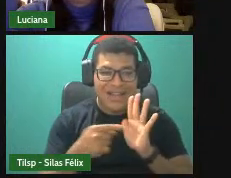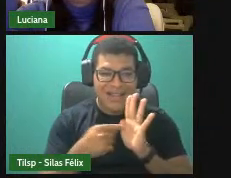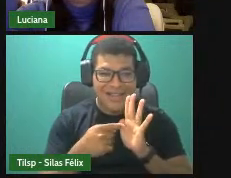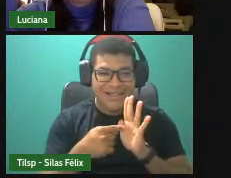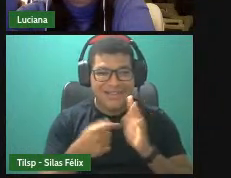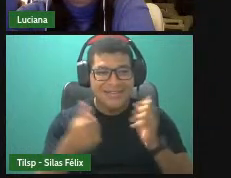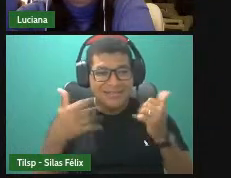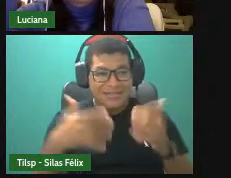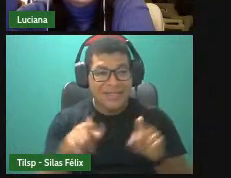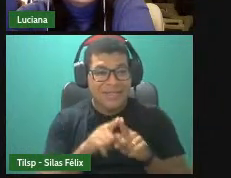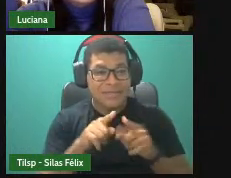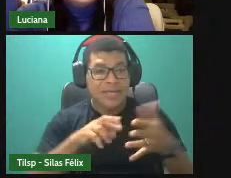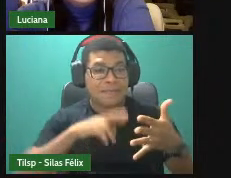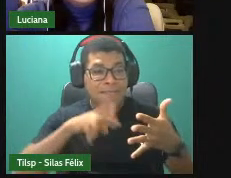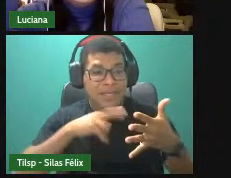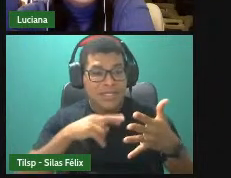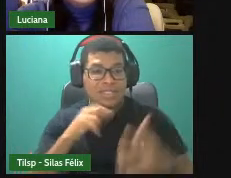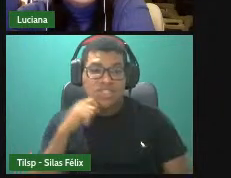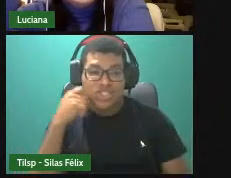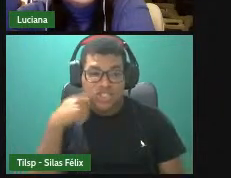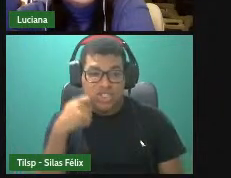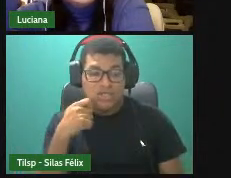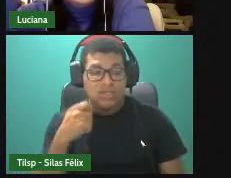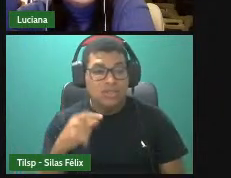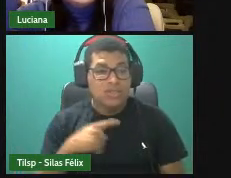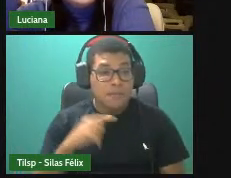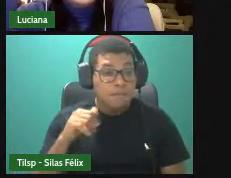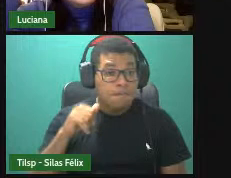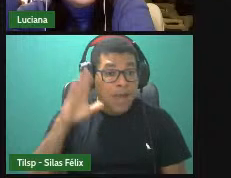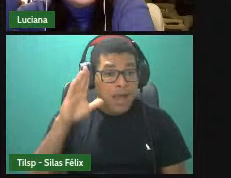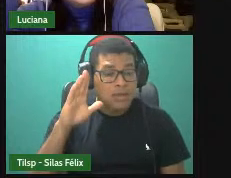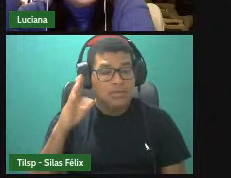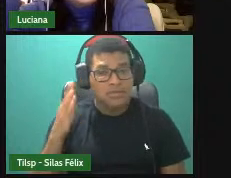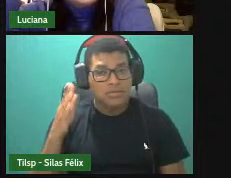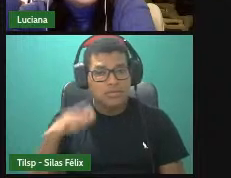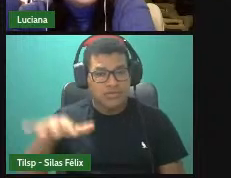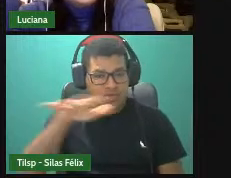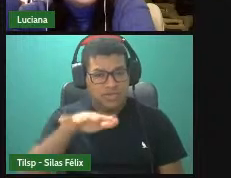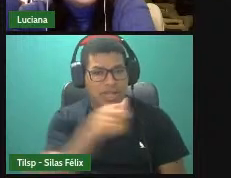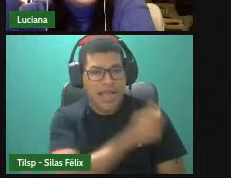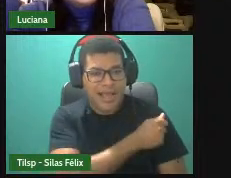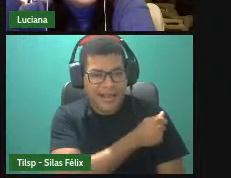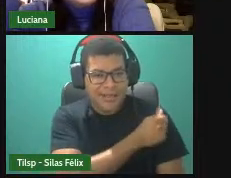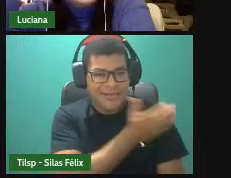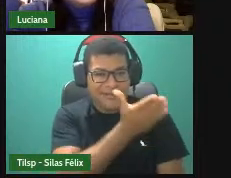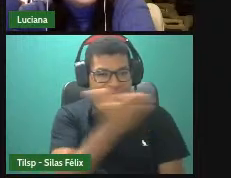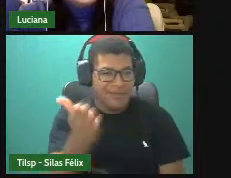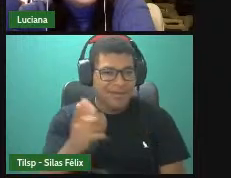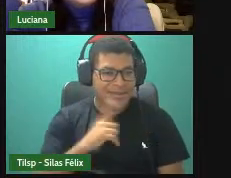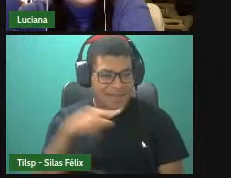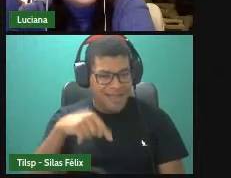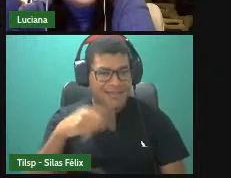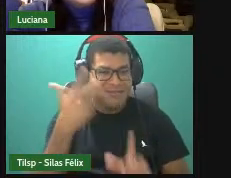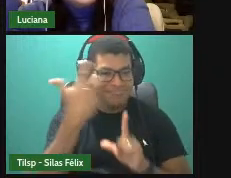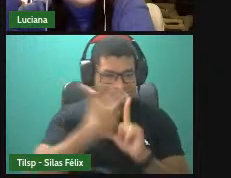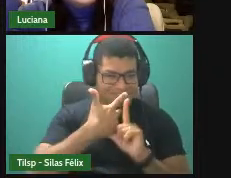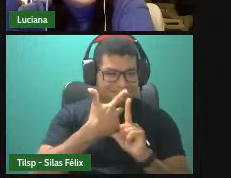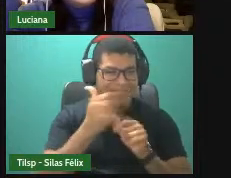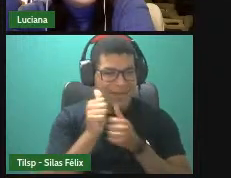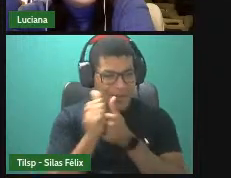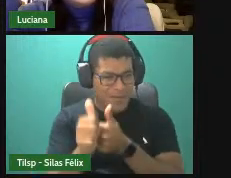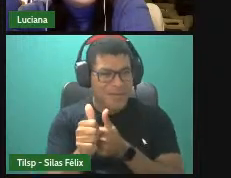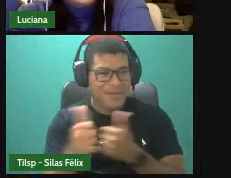de perícia odontológica, né, ela joga, principalmente para os alunos que estão ao vivo aqui com a gente hoje,